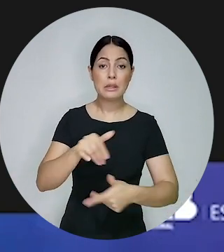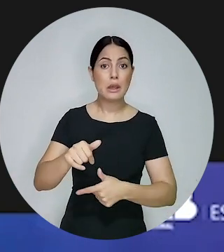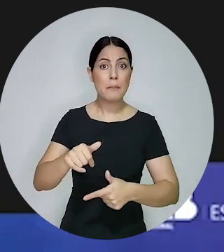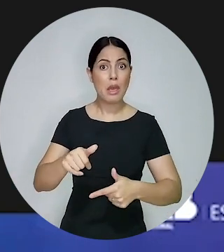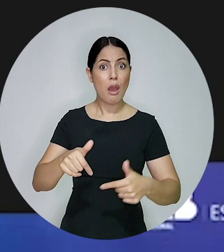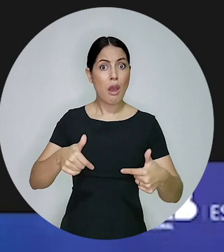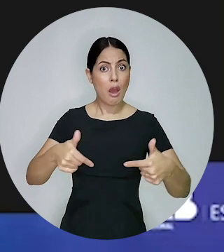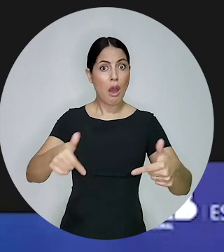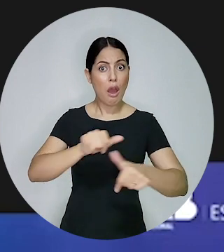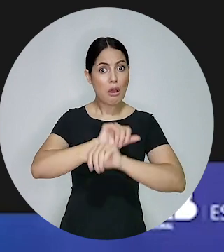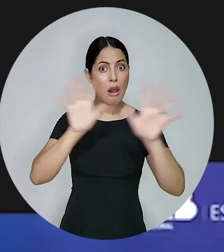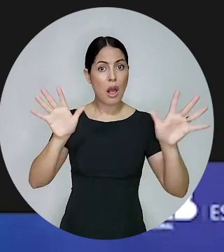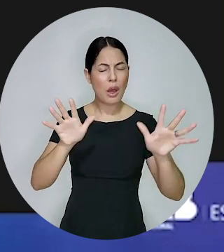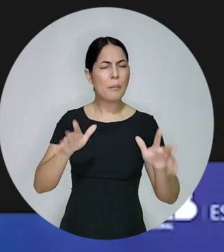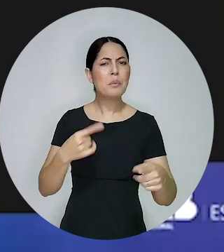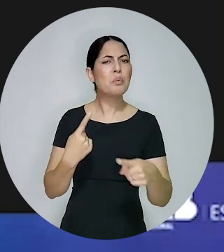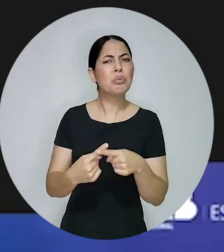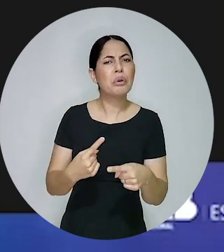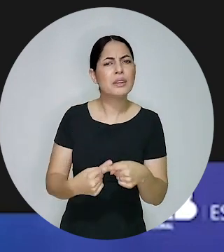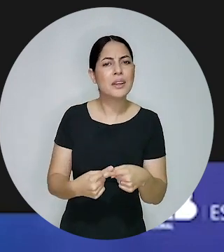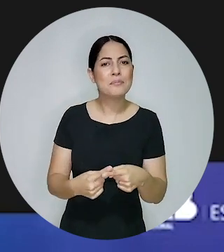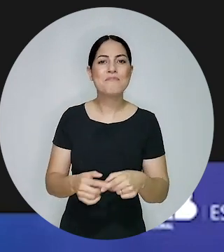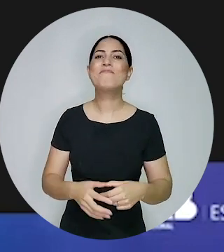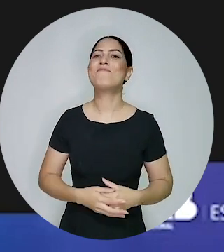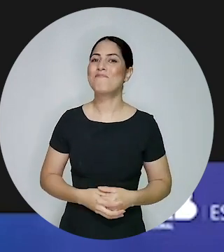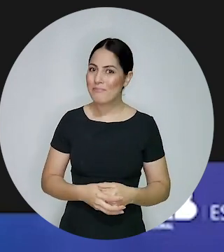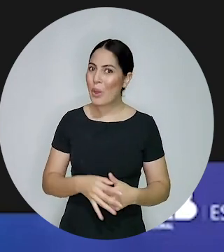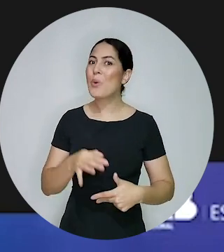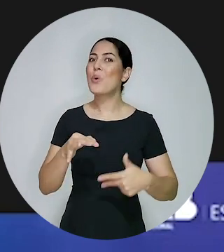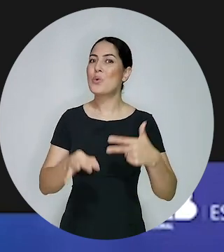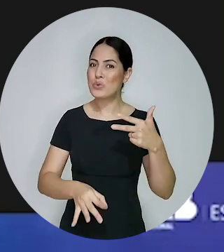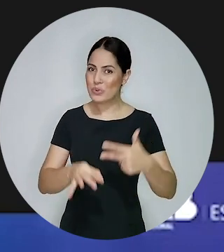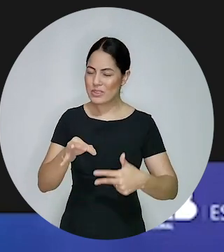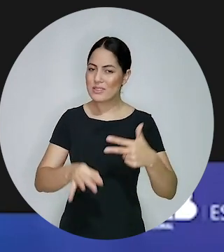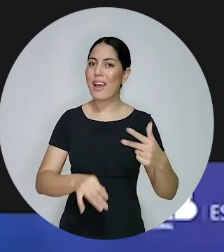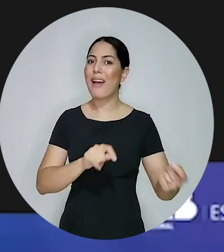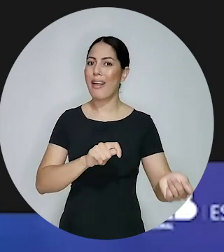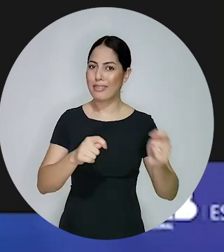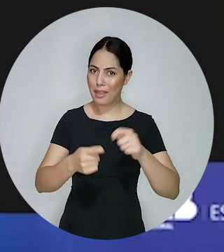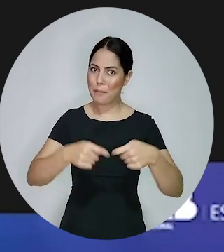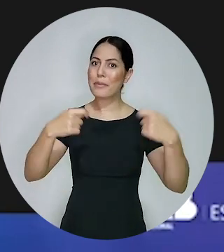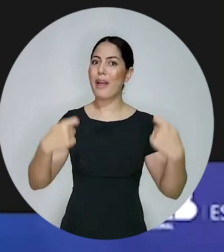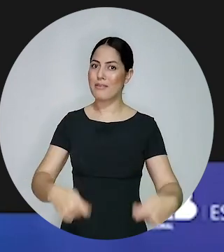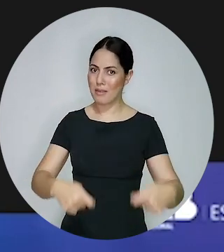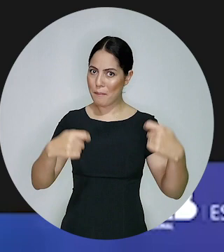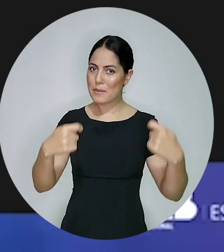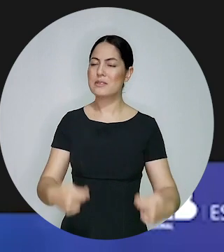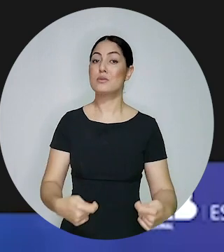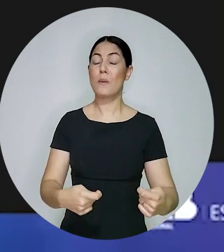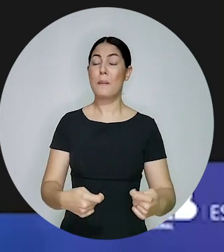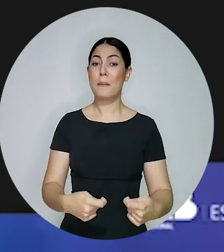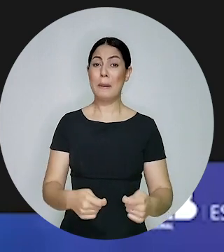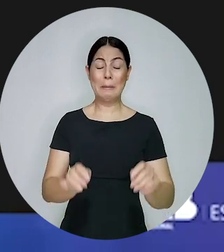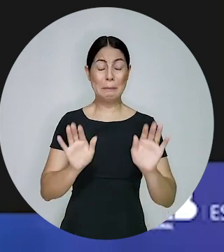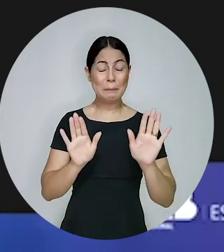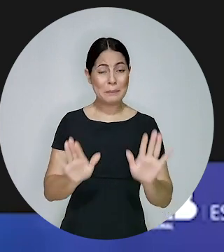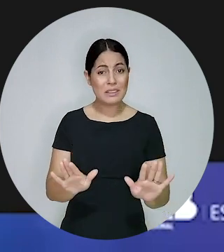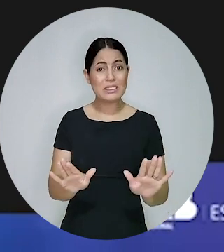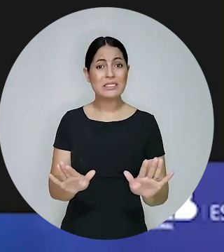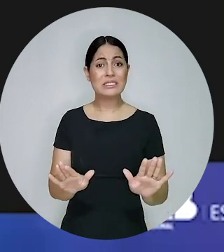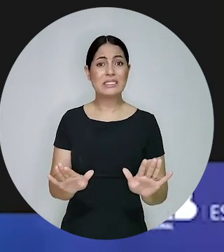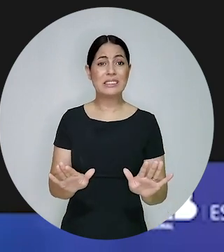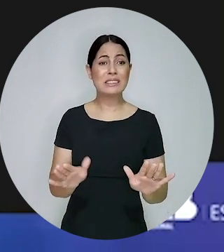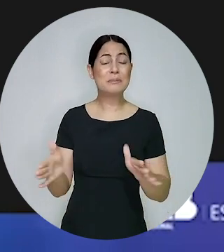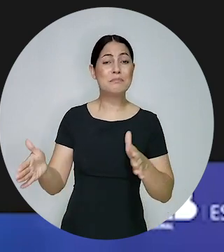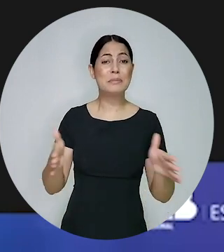a pandemia. Em primeiro lugar, porque em algum momento o judiciário também teve que se adequar à pandemia e aquilo ali ficou